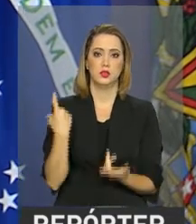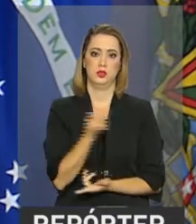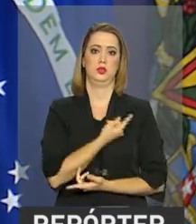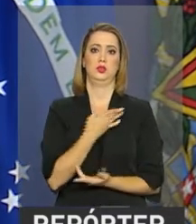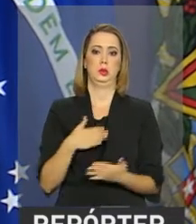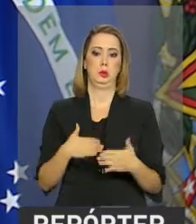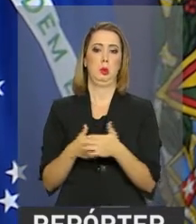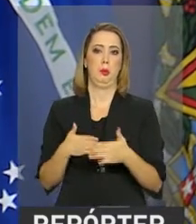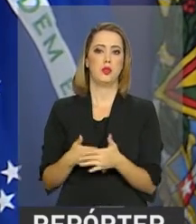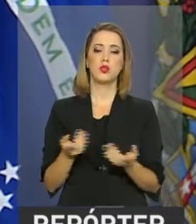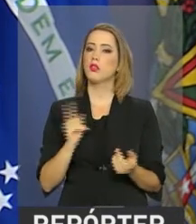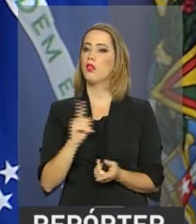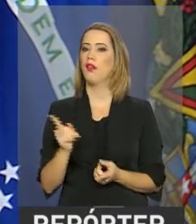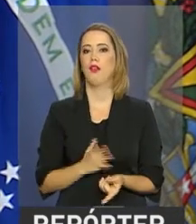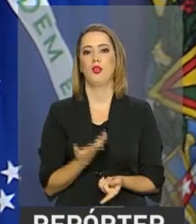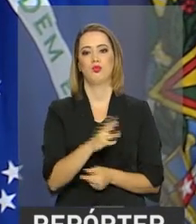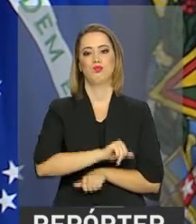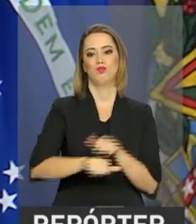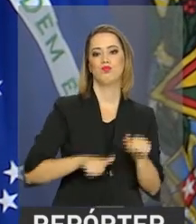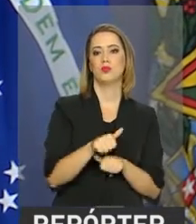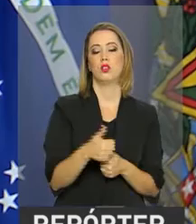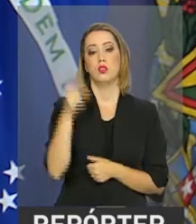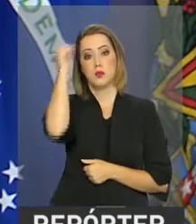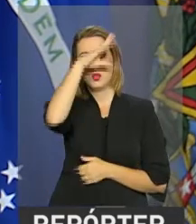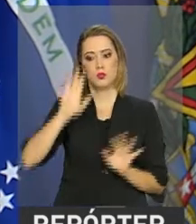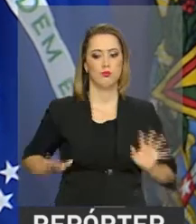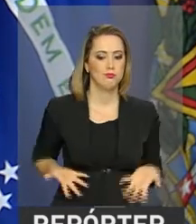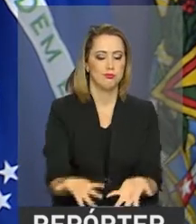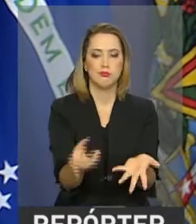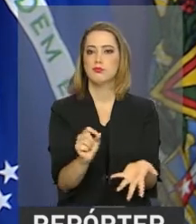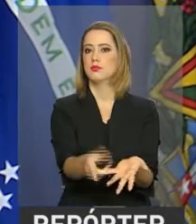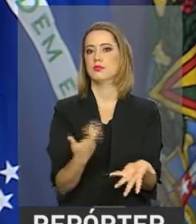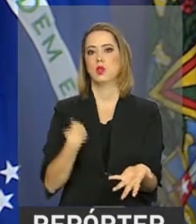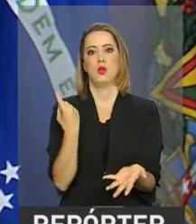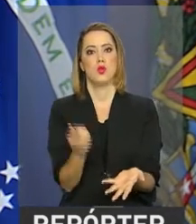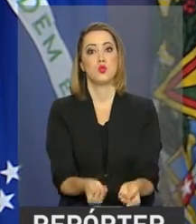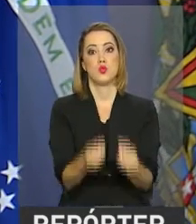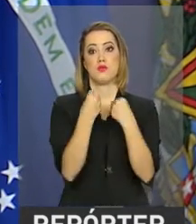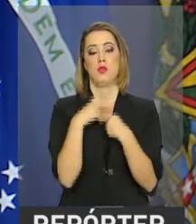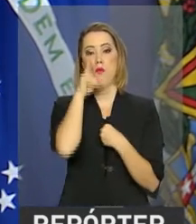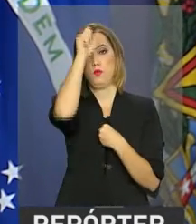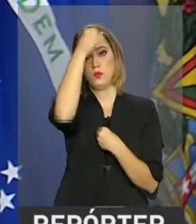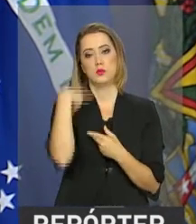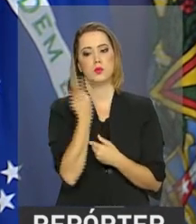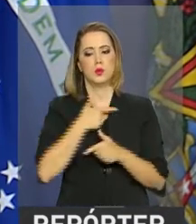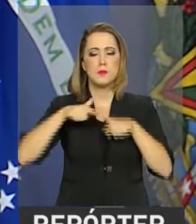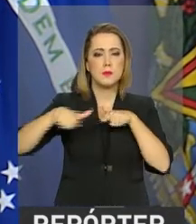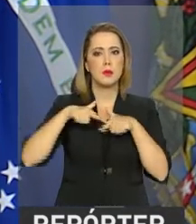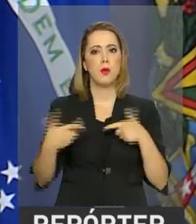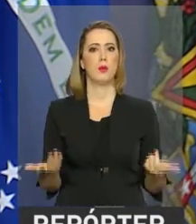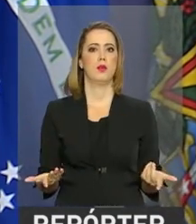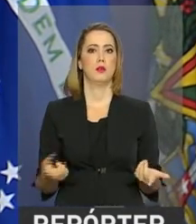impedir estas dificuldades nos nos mobiliza nos vitalização nos dão força para continuar